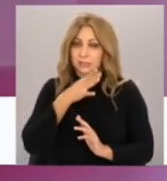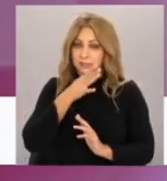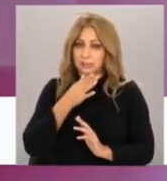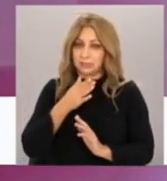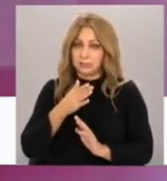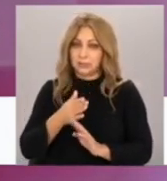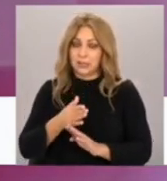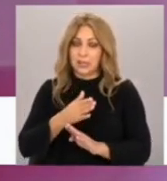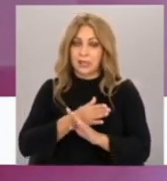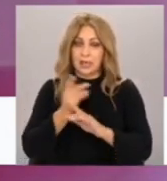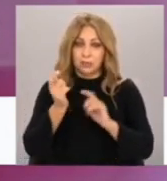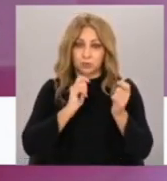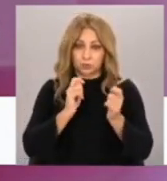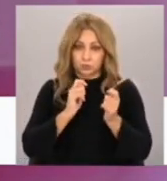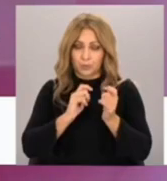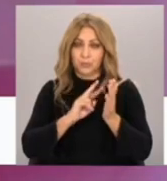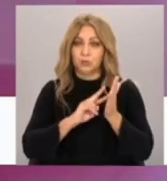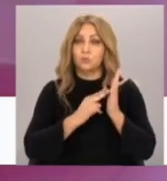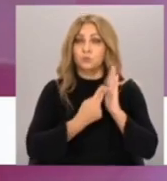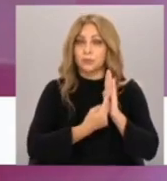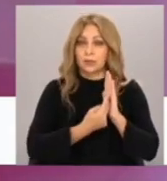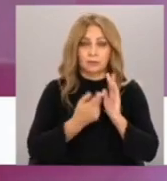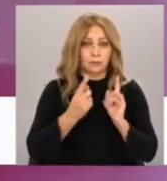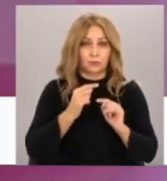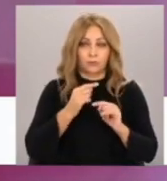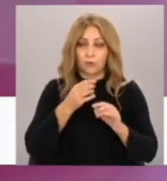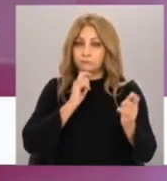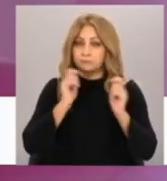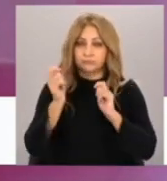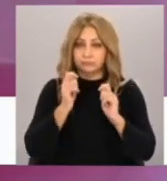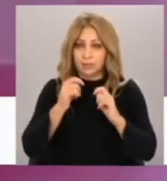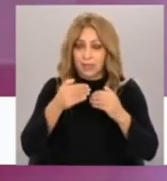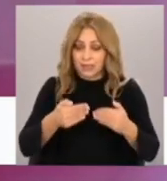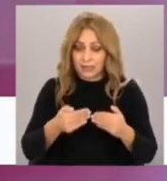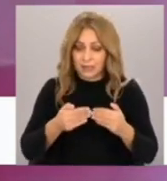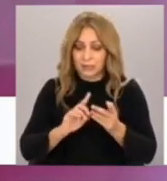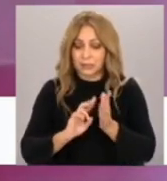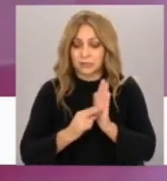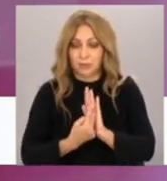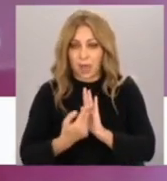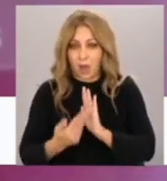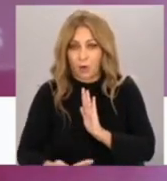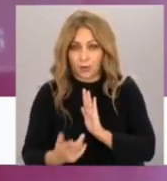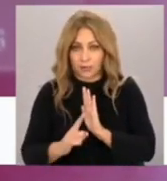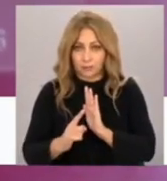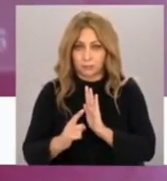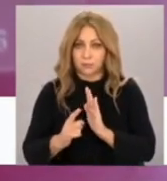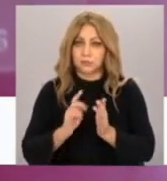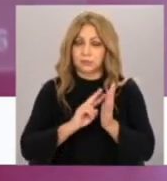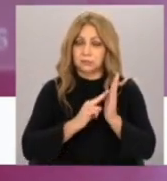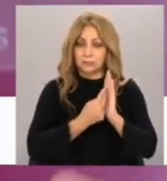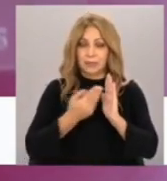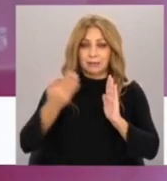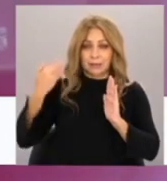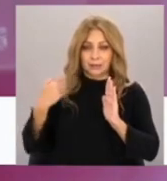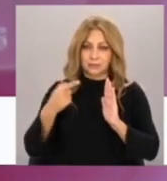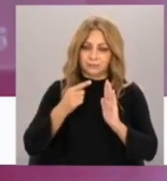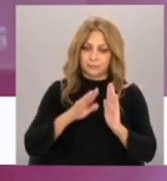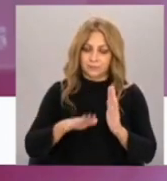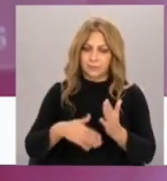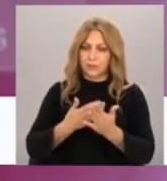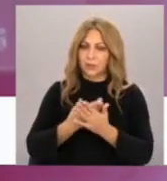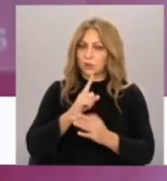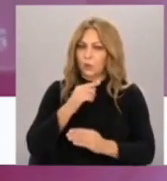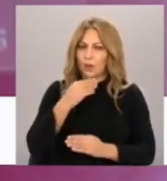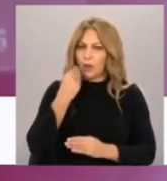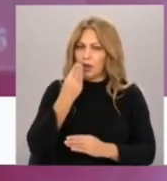muito antes de começarmos o Marcos não tem nada a ver com aquilo que foi importante debatido e foi alterado porque tendo homérico sua proposta e não é dos